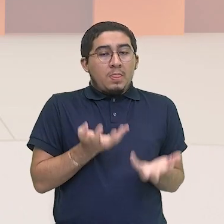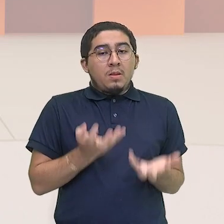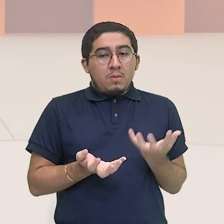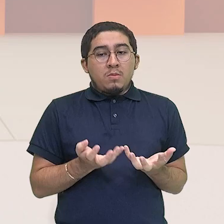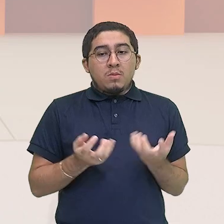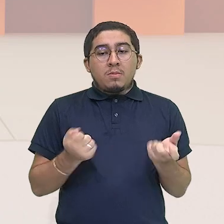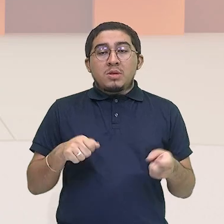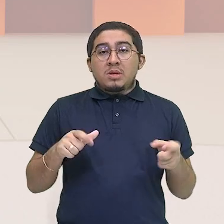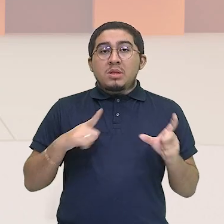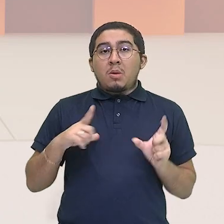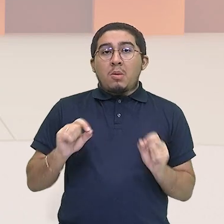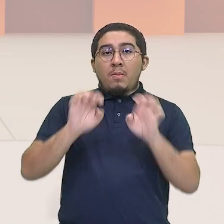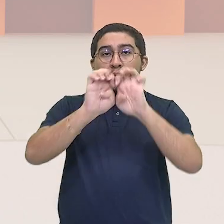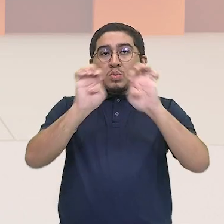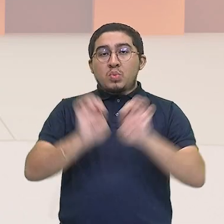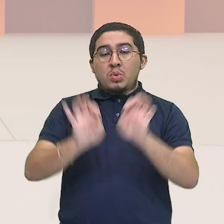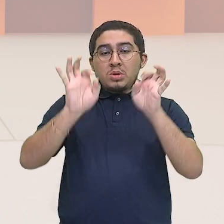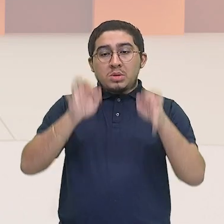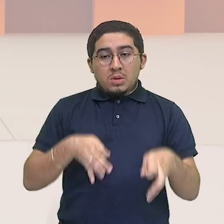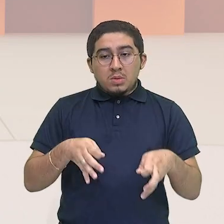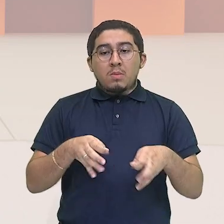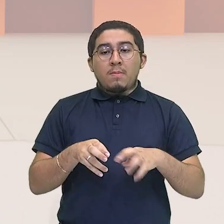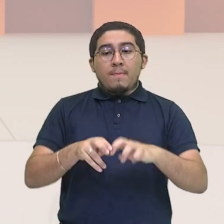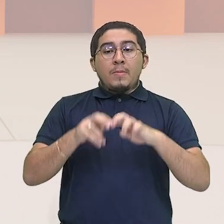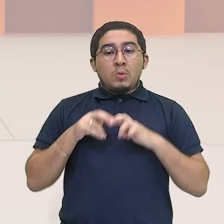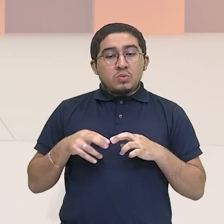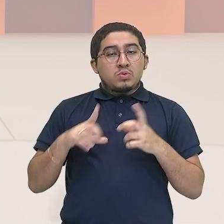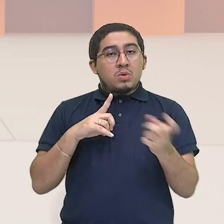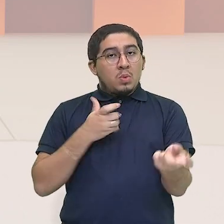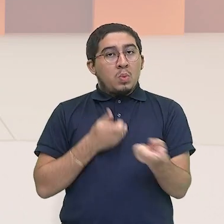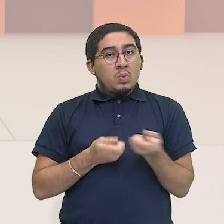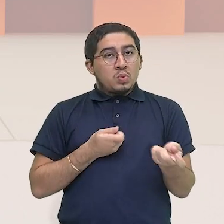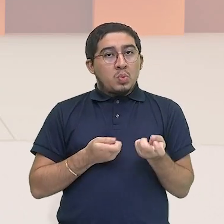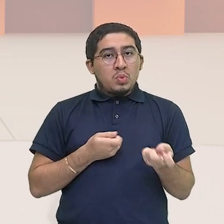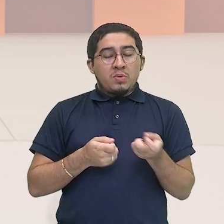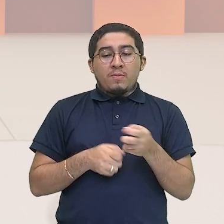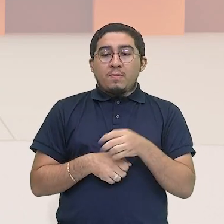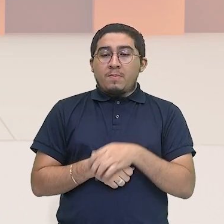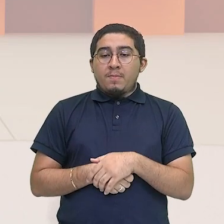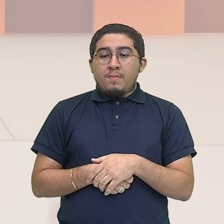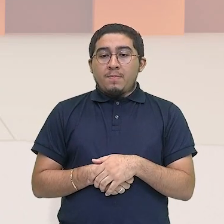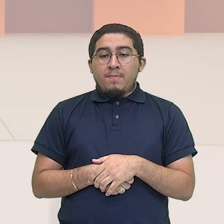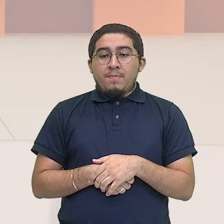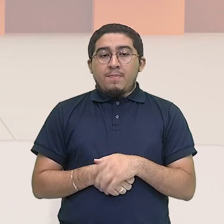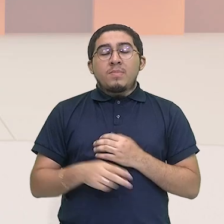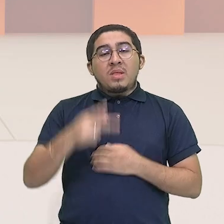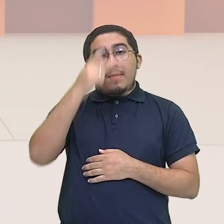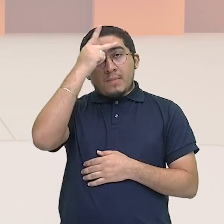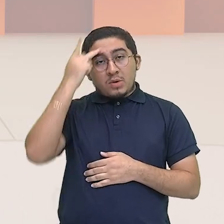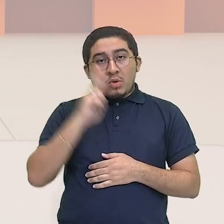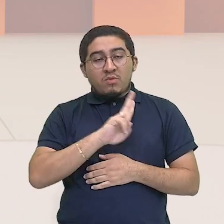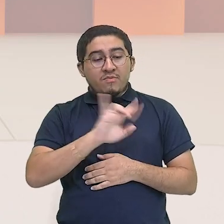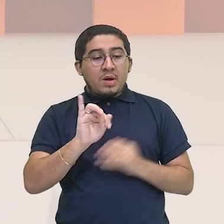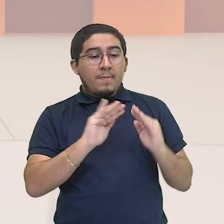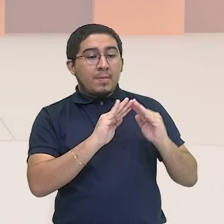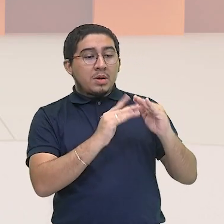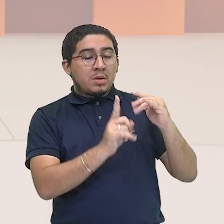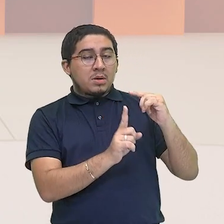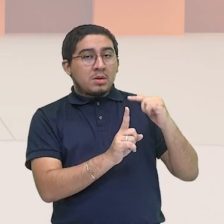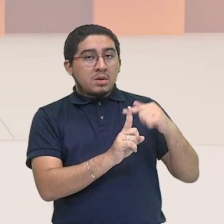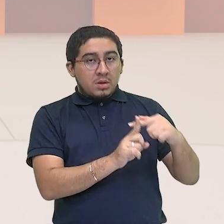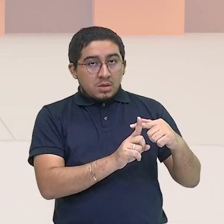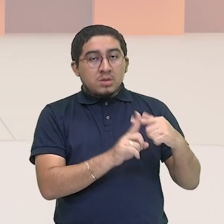funcionar. Então, para isso, existe o controle. As pessoas estão na igreja, na família,